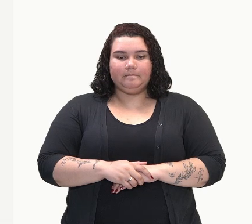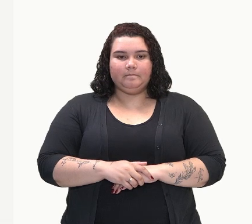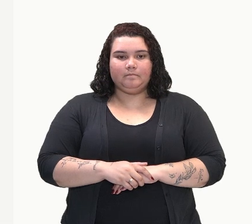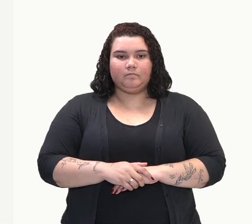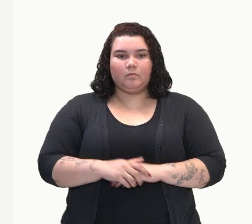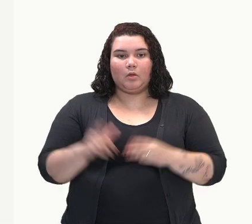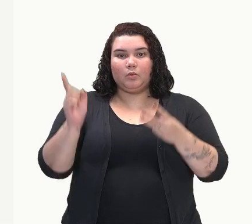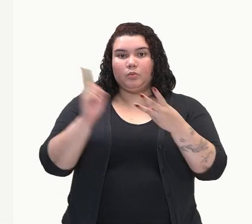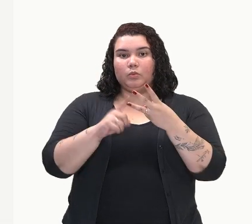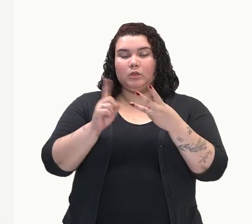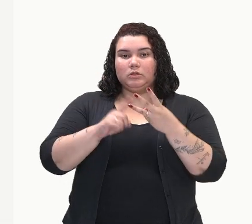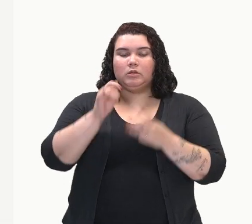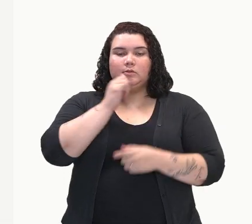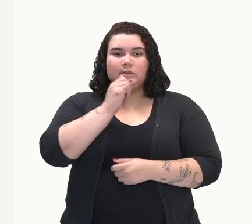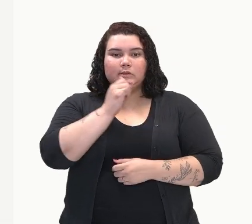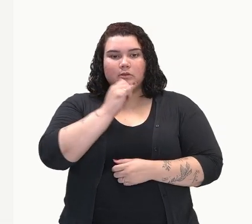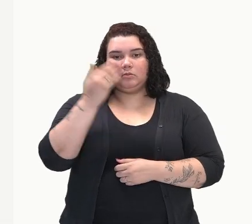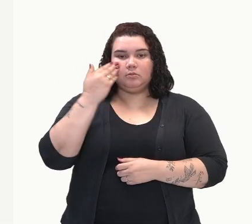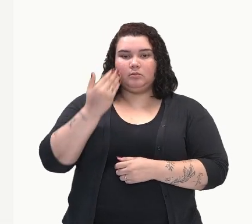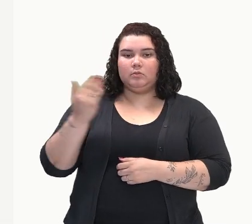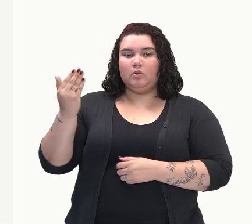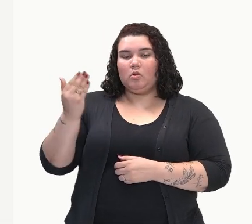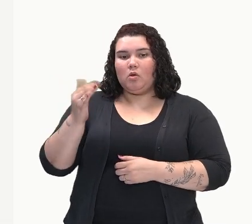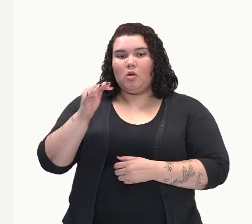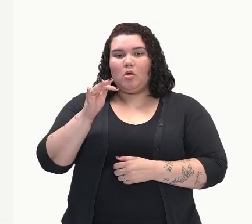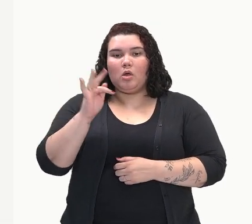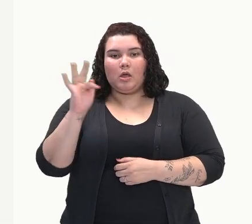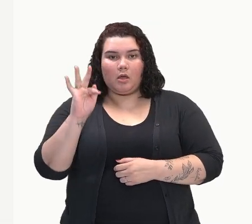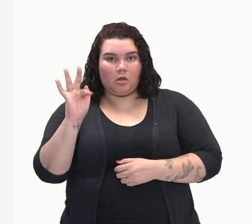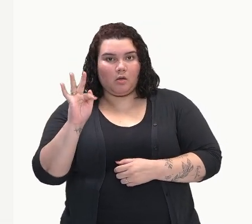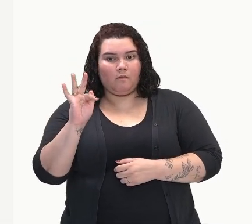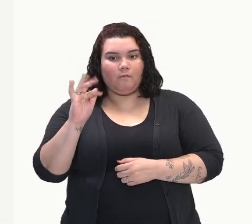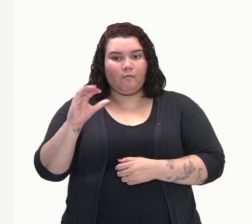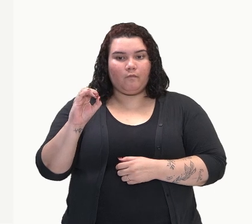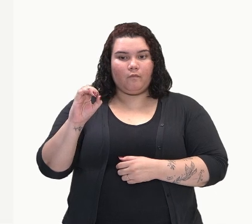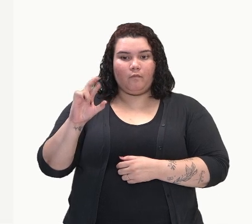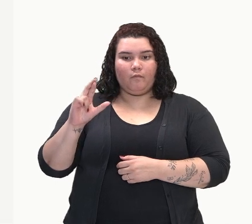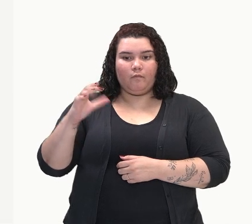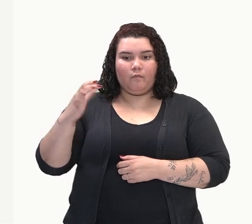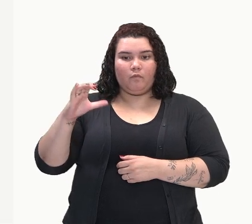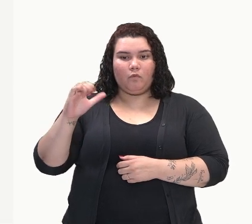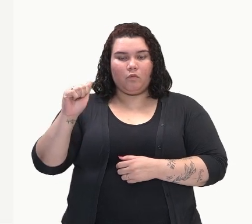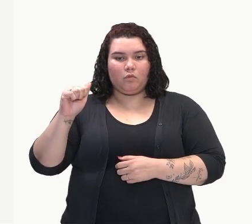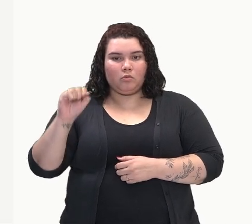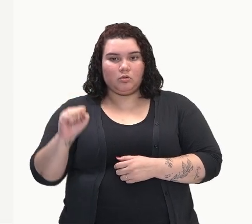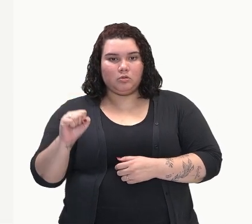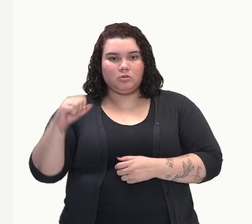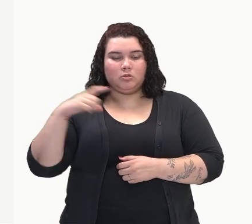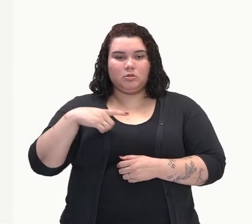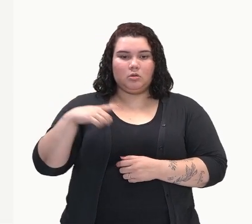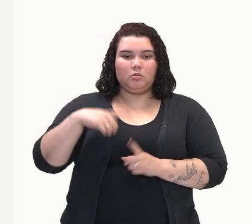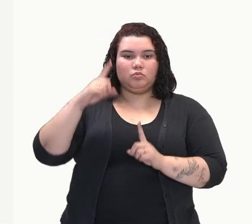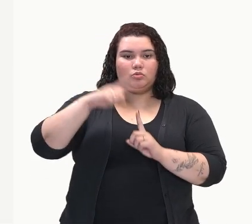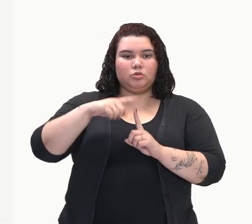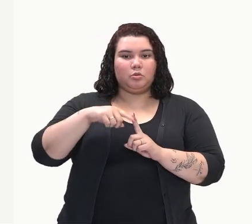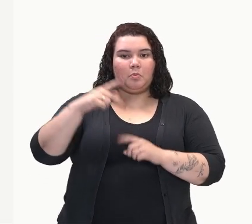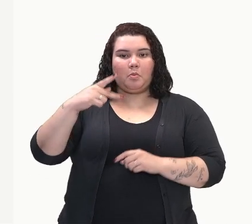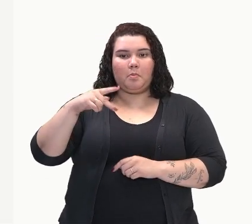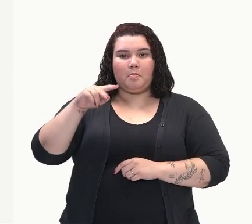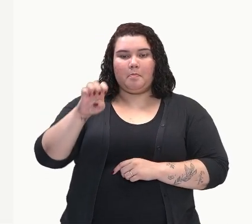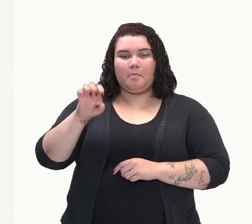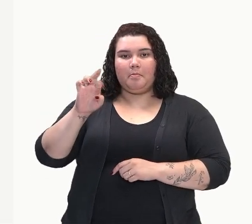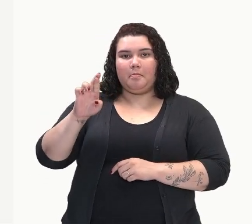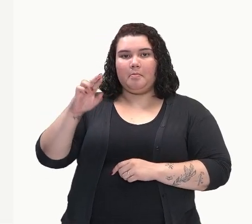No terceiro caso, eu vou ter forças que formam direções perpendiculares